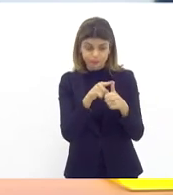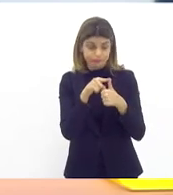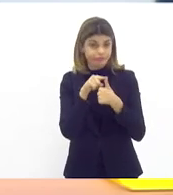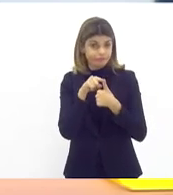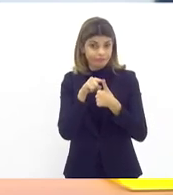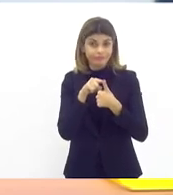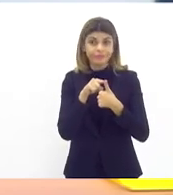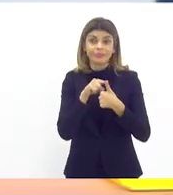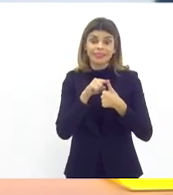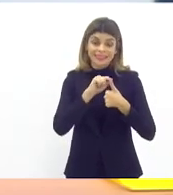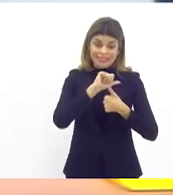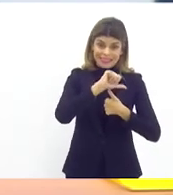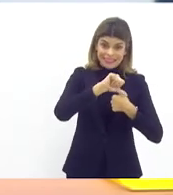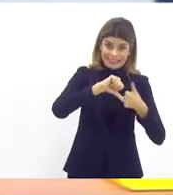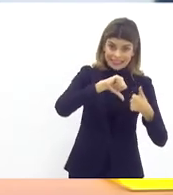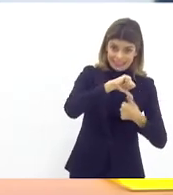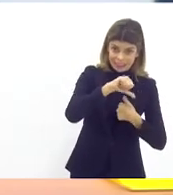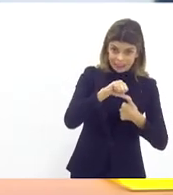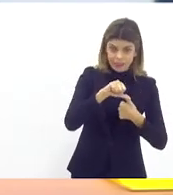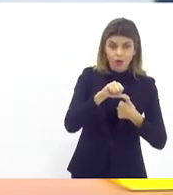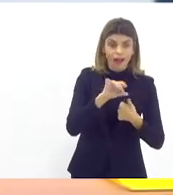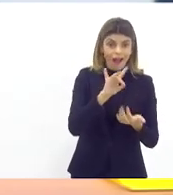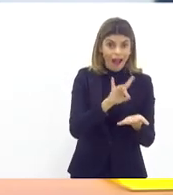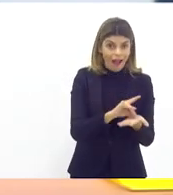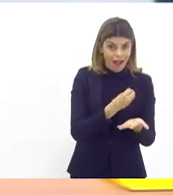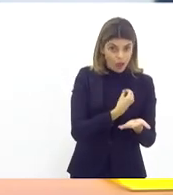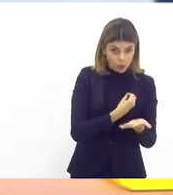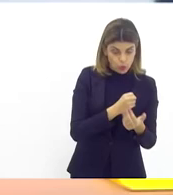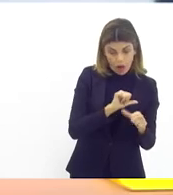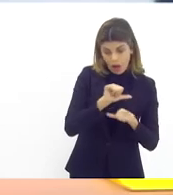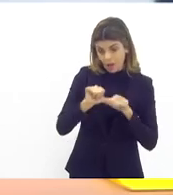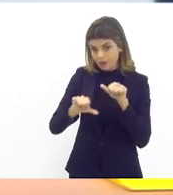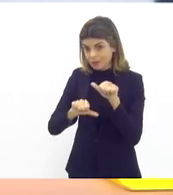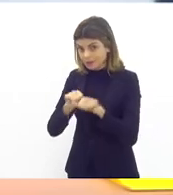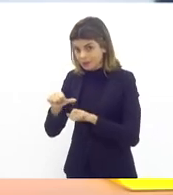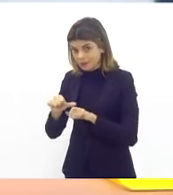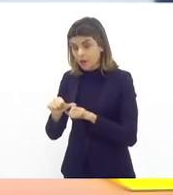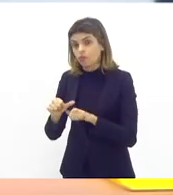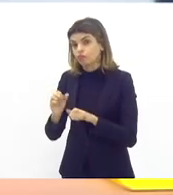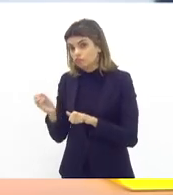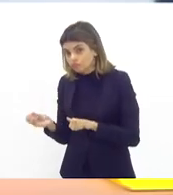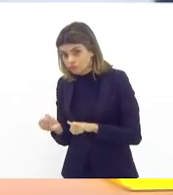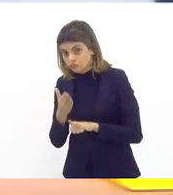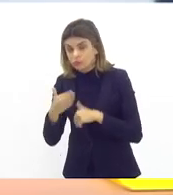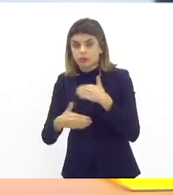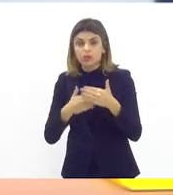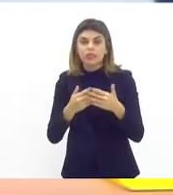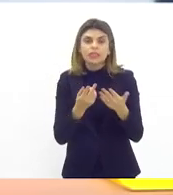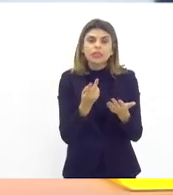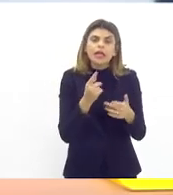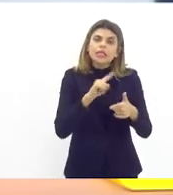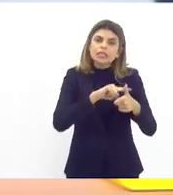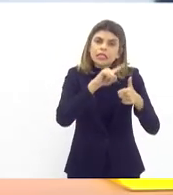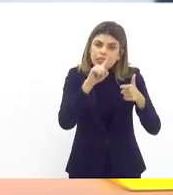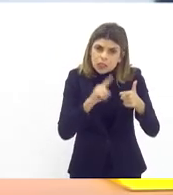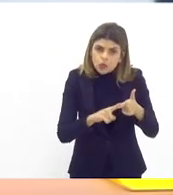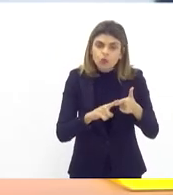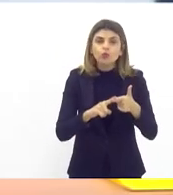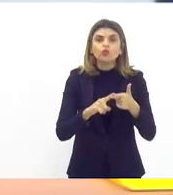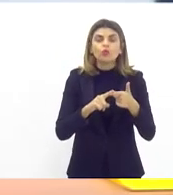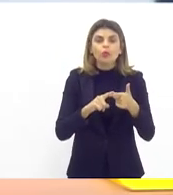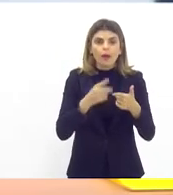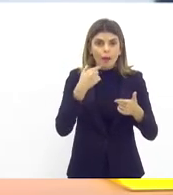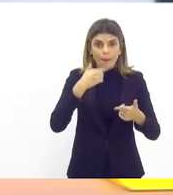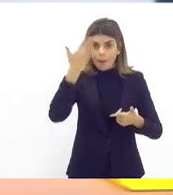dessa transição dos tributos atuais para os novos tributos, existe uma segunda transição, que é a transição na distribuição da receita para os estados e